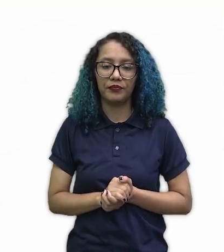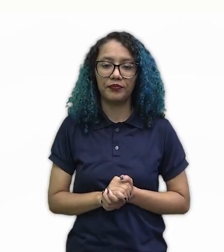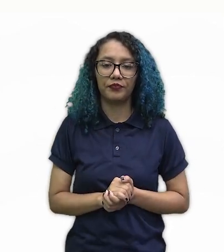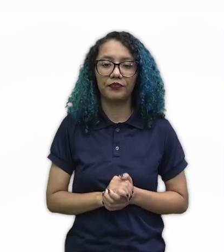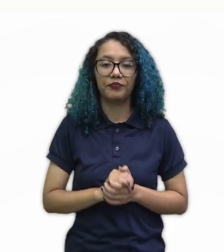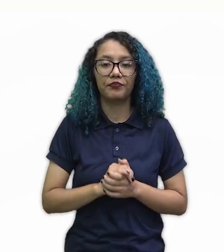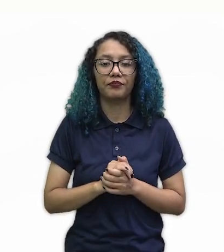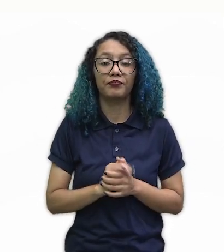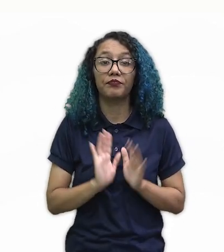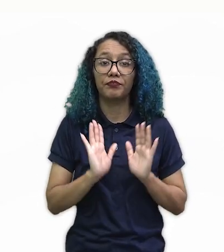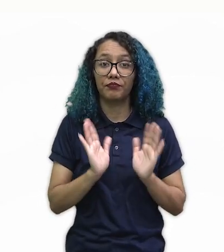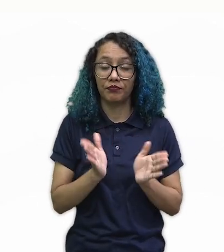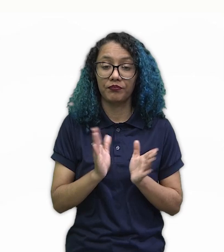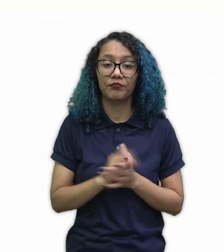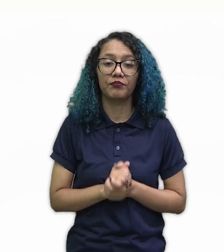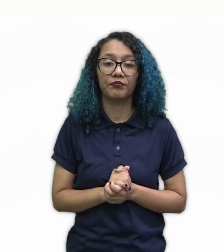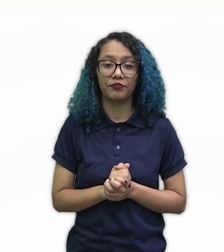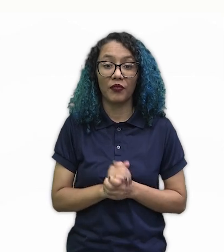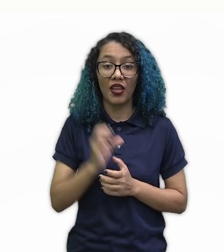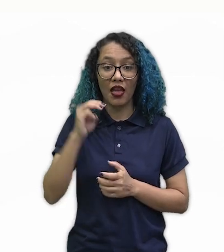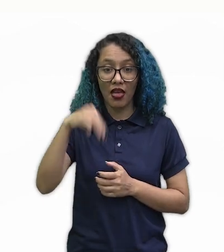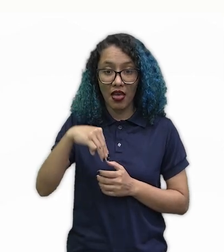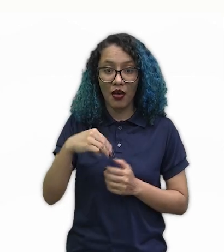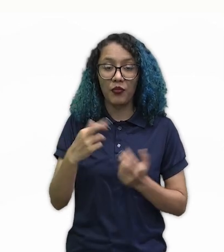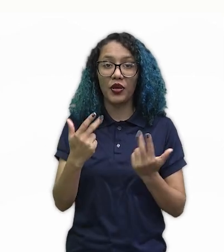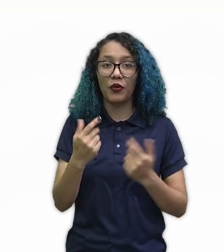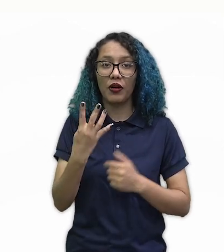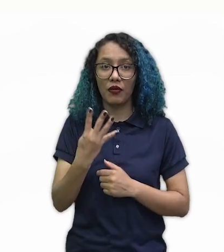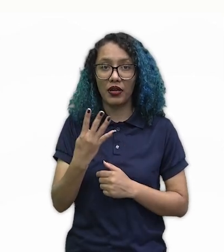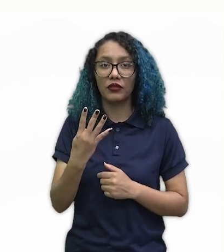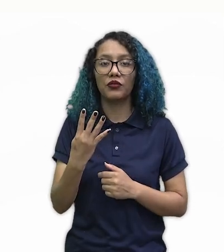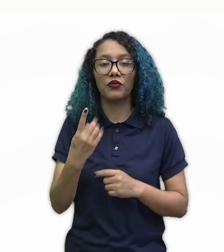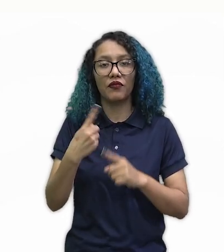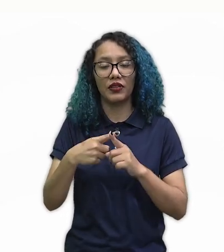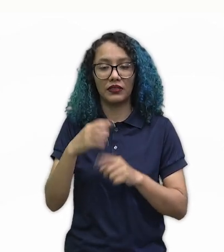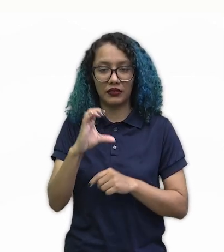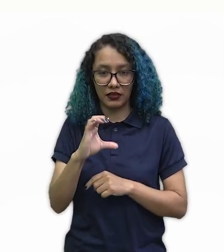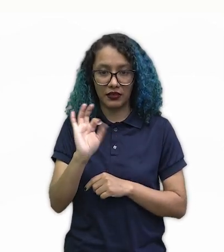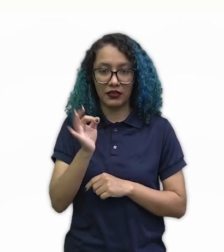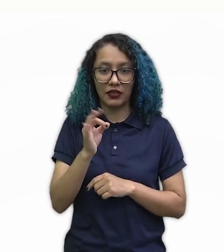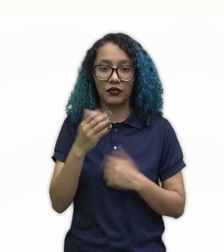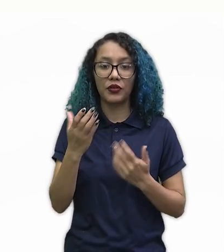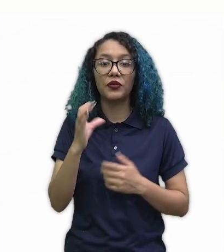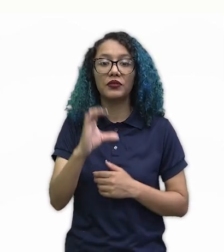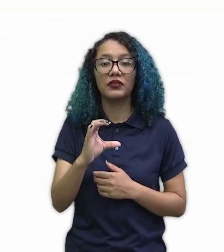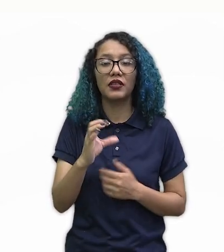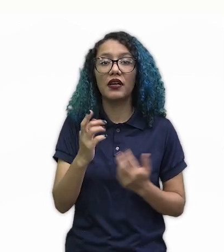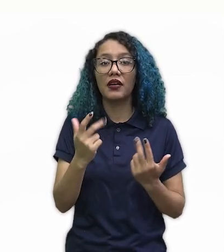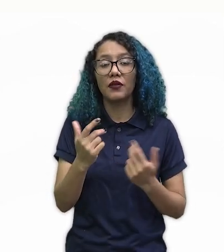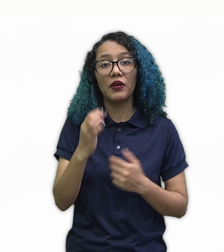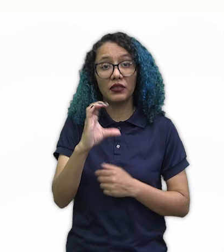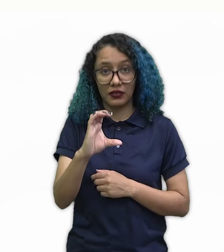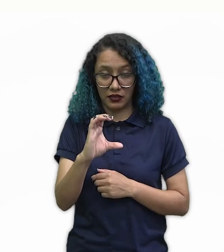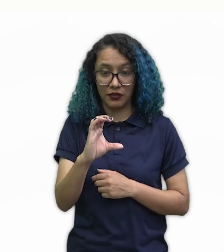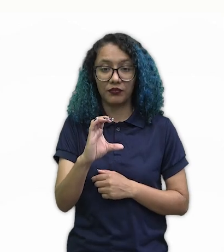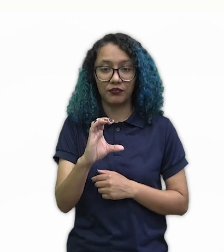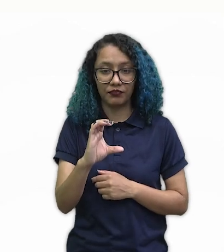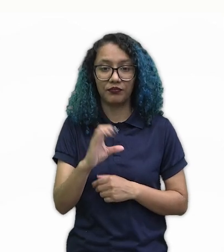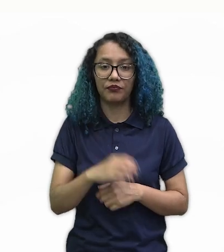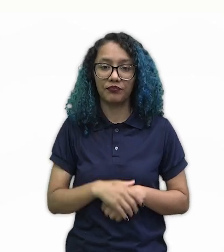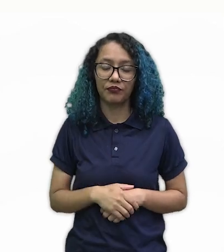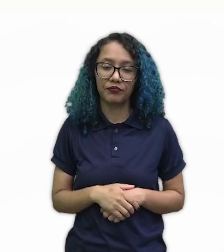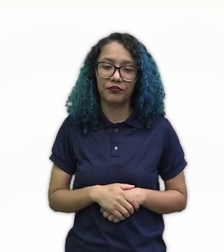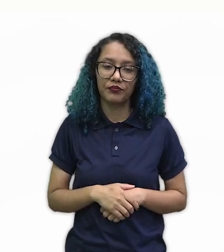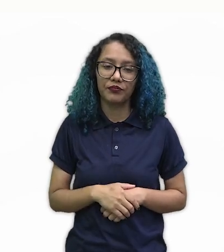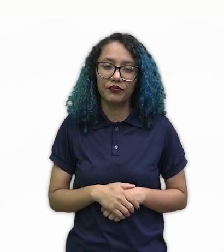Eu já sei que o nosso montante final é 4 vezes C, o nosso capital inicial é C. E esse C